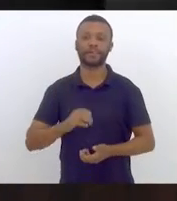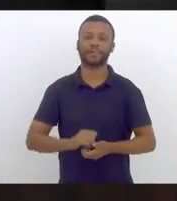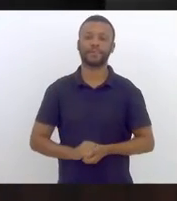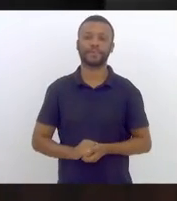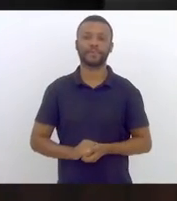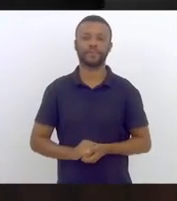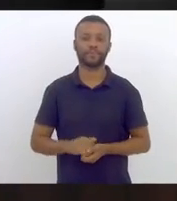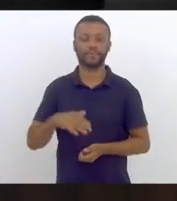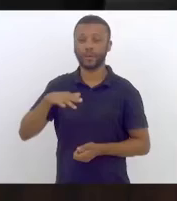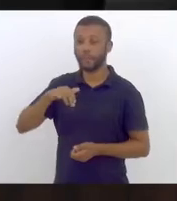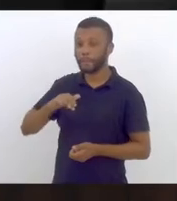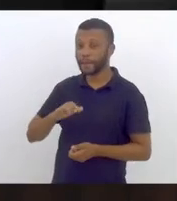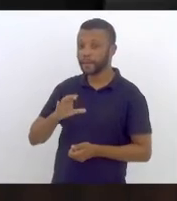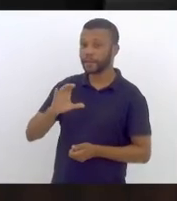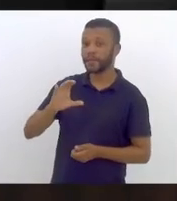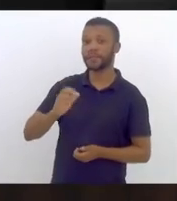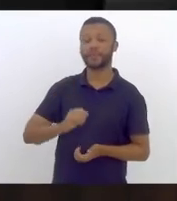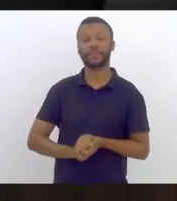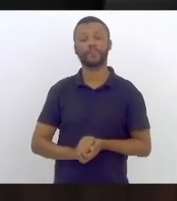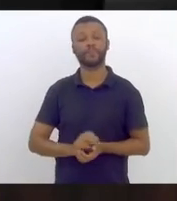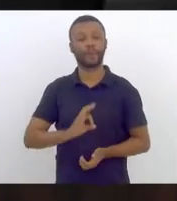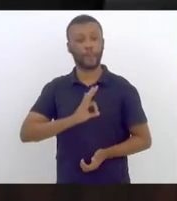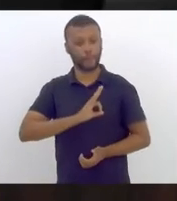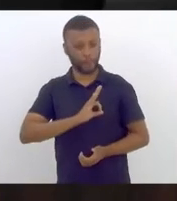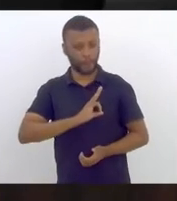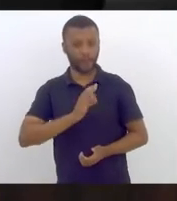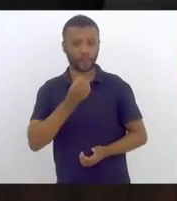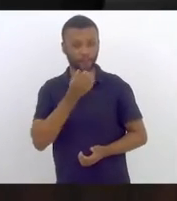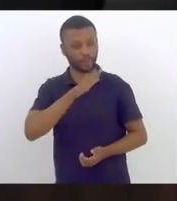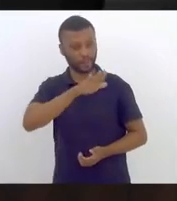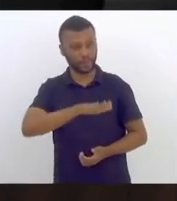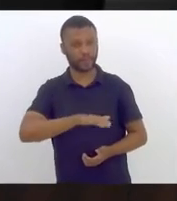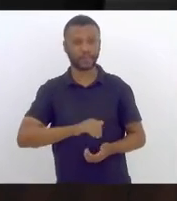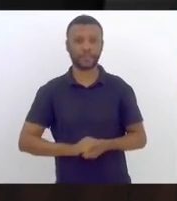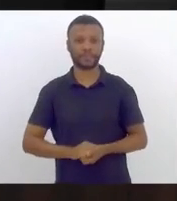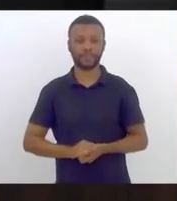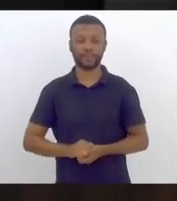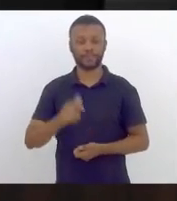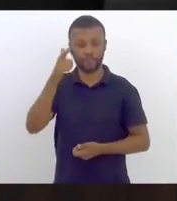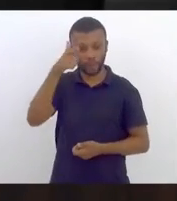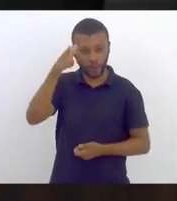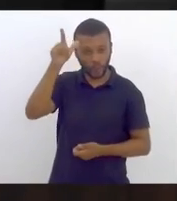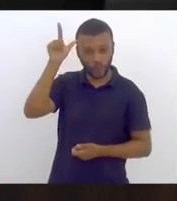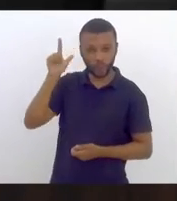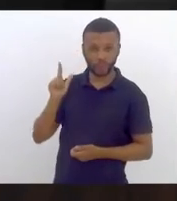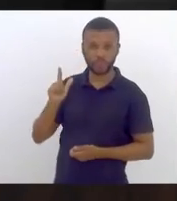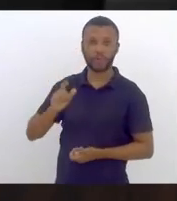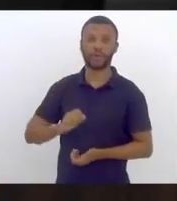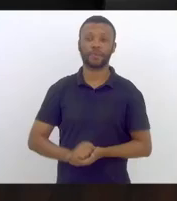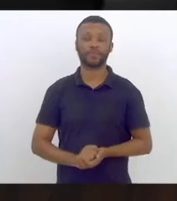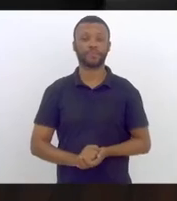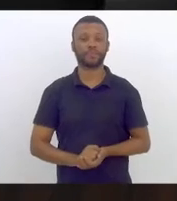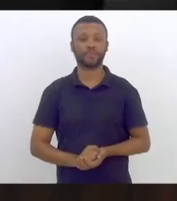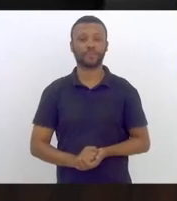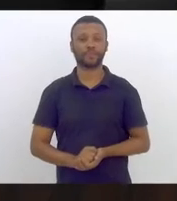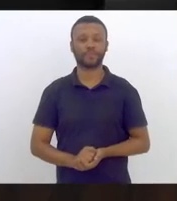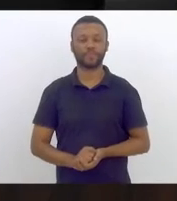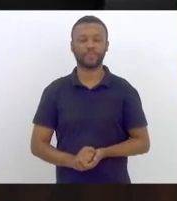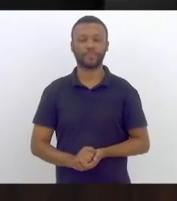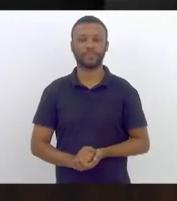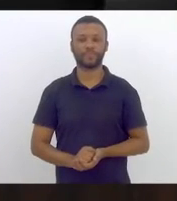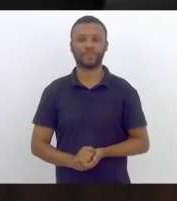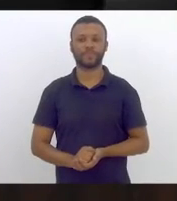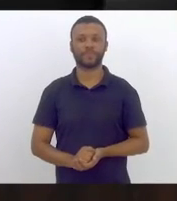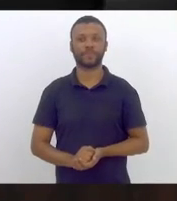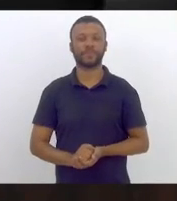Mink, deputada Marta, deputado Luiz Paulo, deputado Valdec,